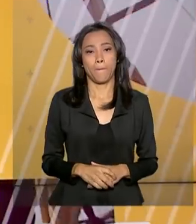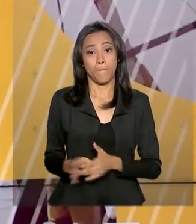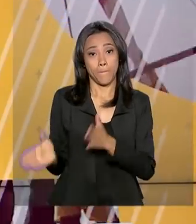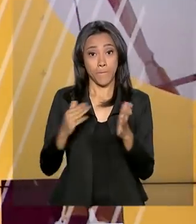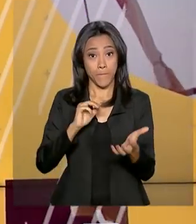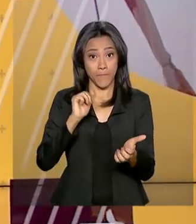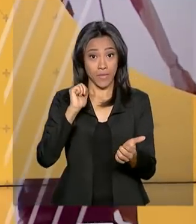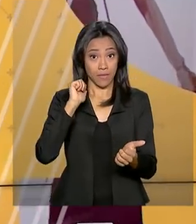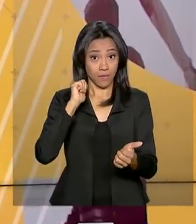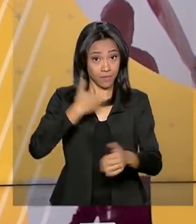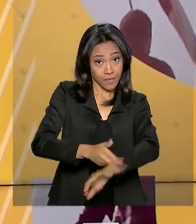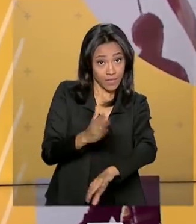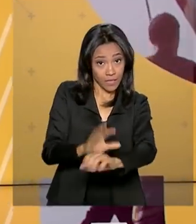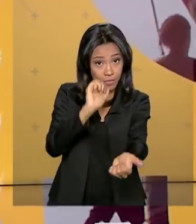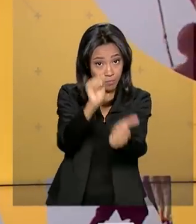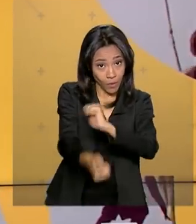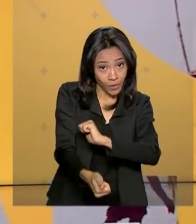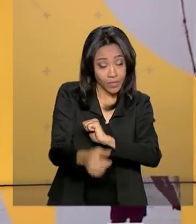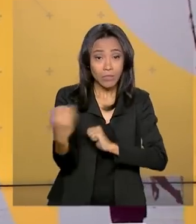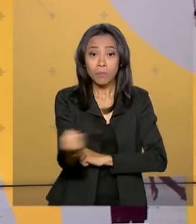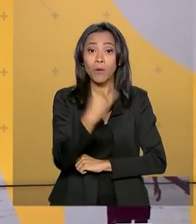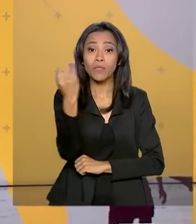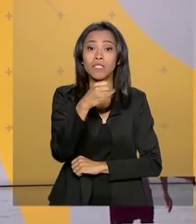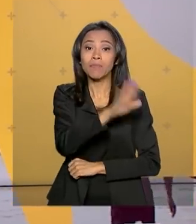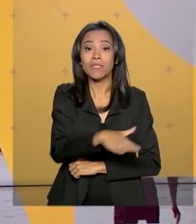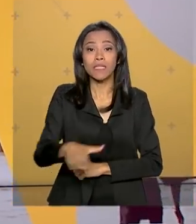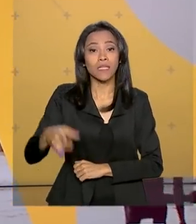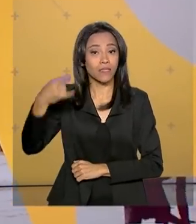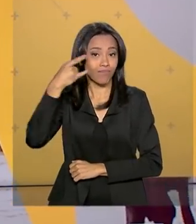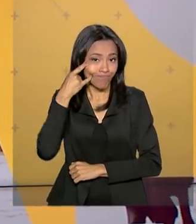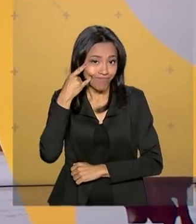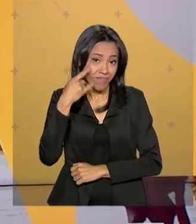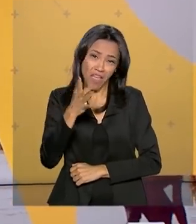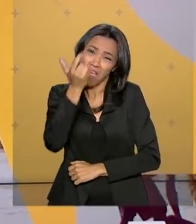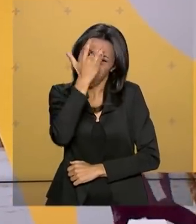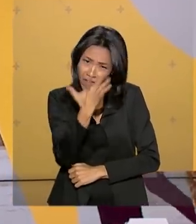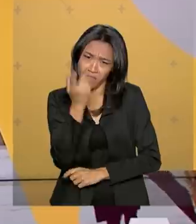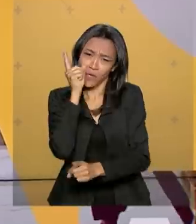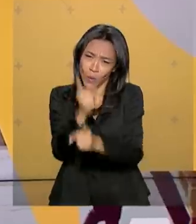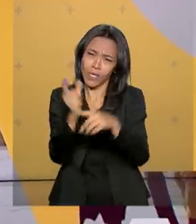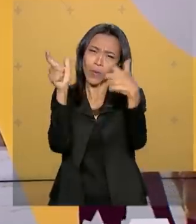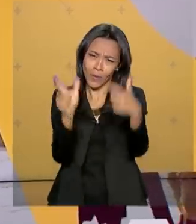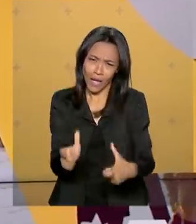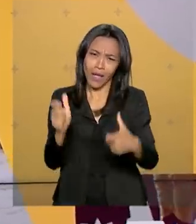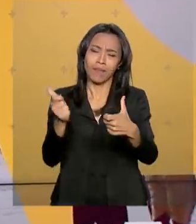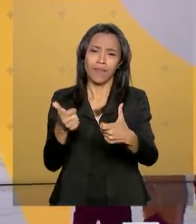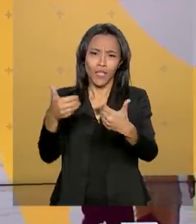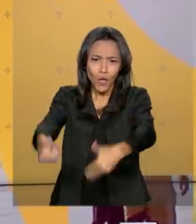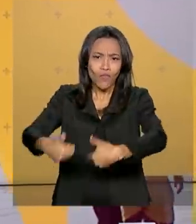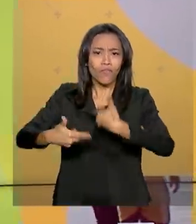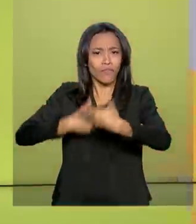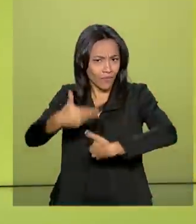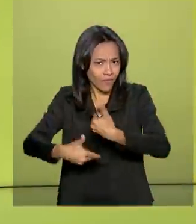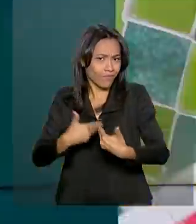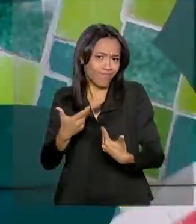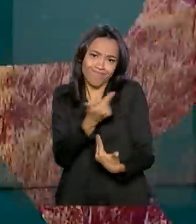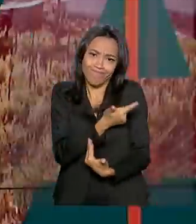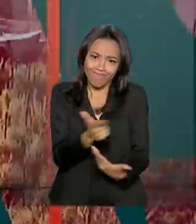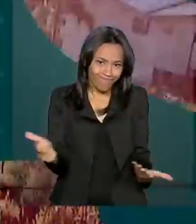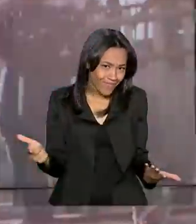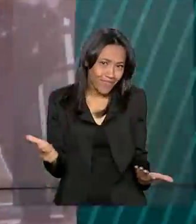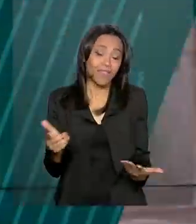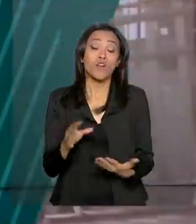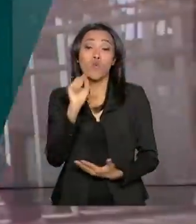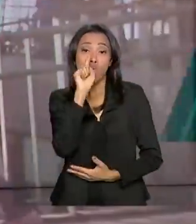Praticar esportes é importante para crianças com síndrome de Down, mas nem sempre é fácil encontrar locais que ofereçam atividades voltadas para elas.